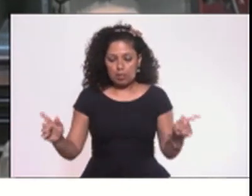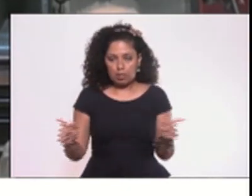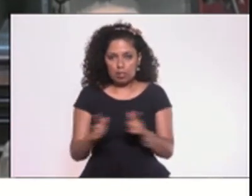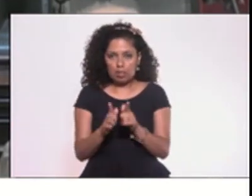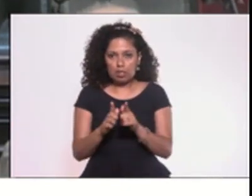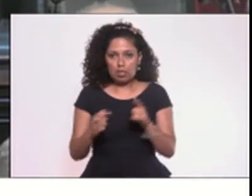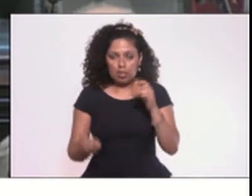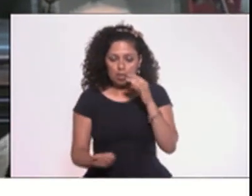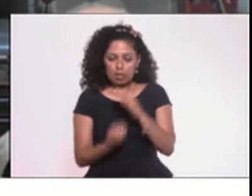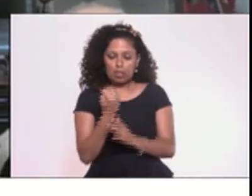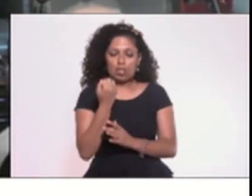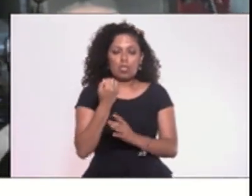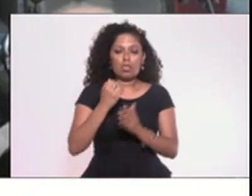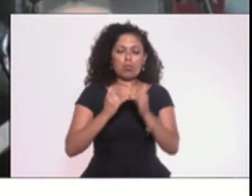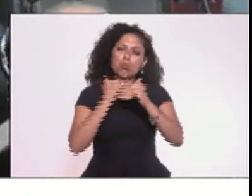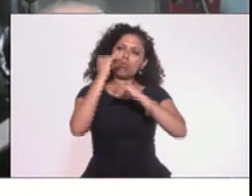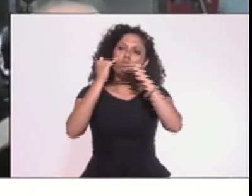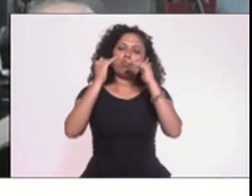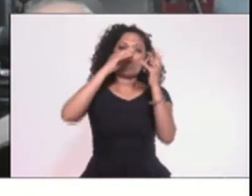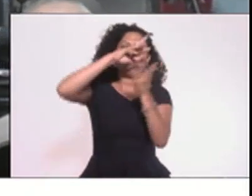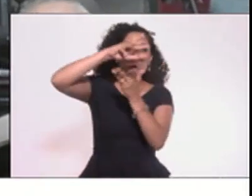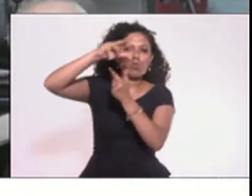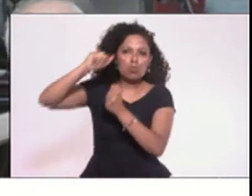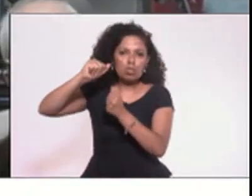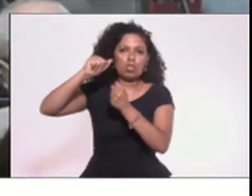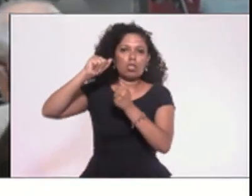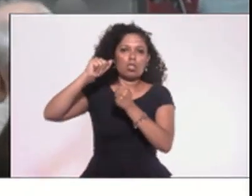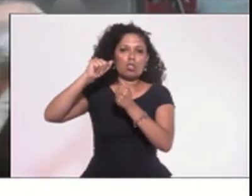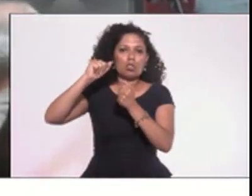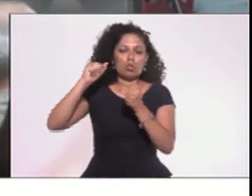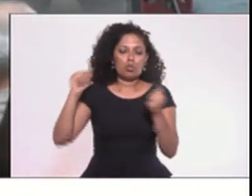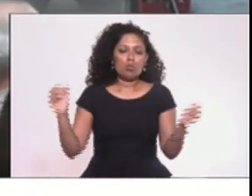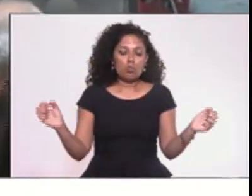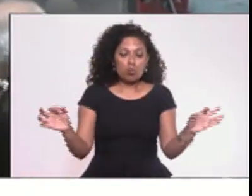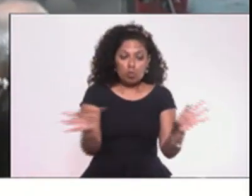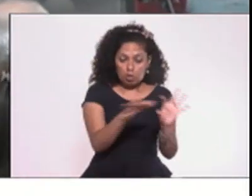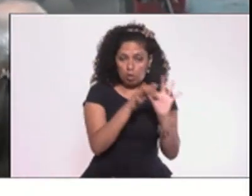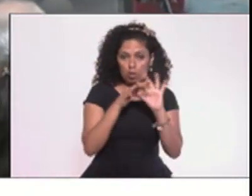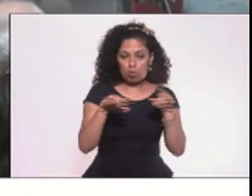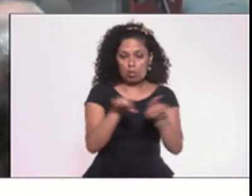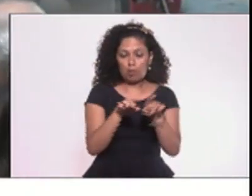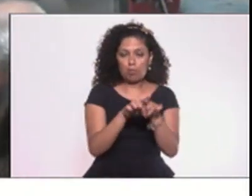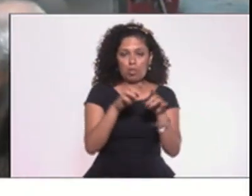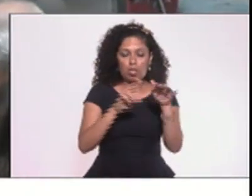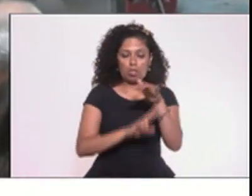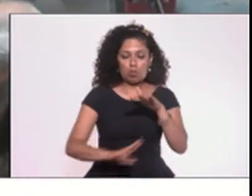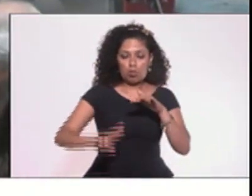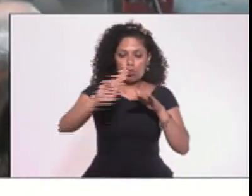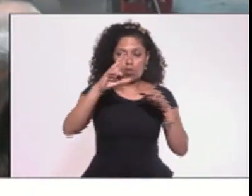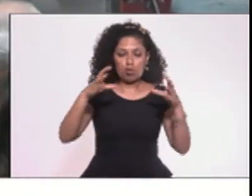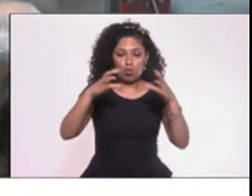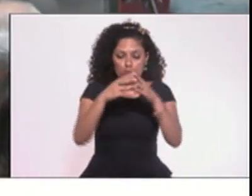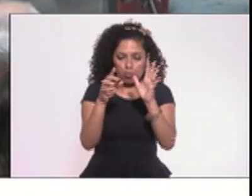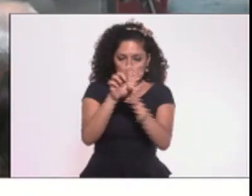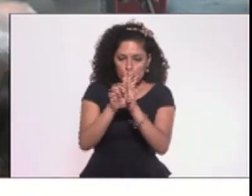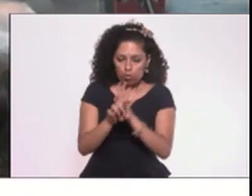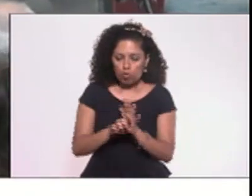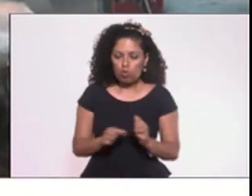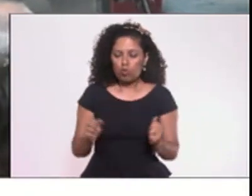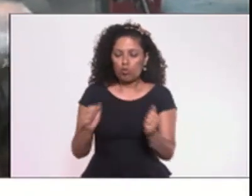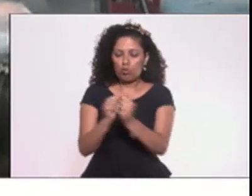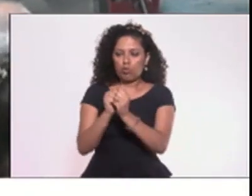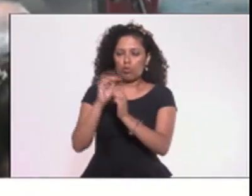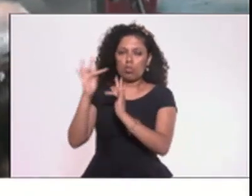esse desenvolvimento sustentável e principalmente aproximando as universidades, os centros de pesquisas com as tecnologias,